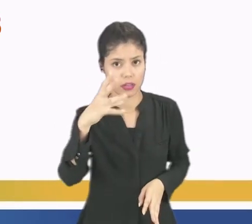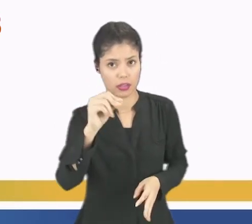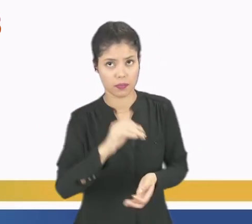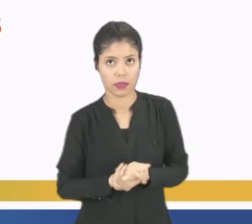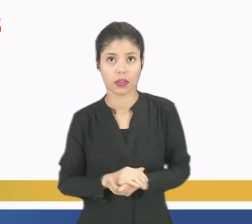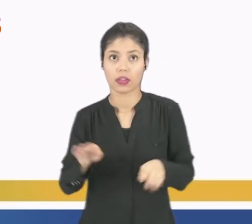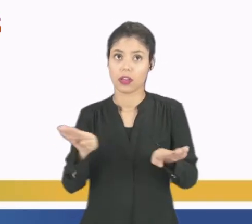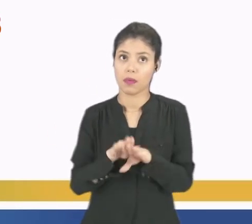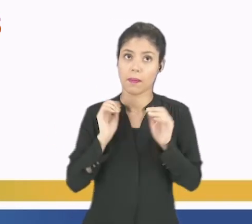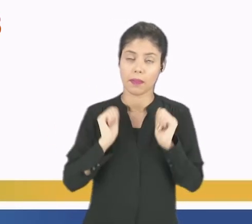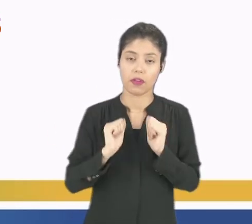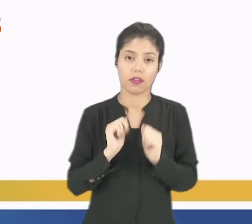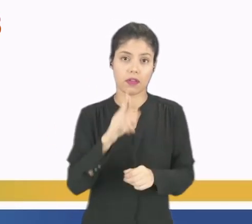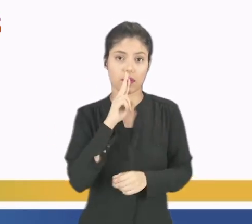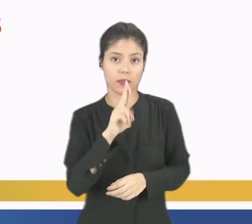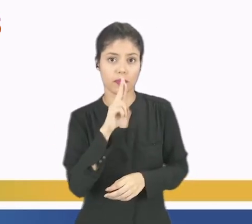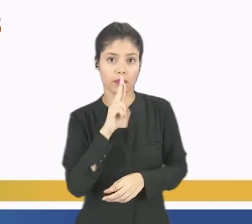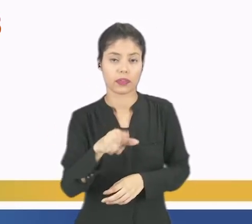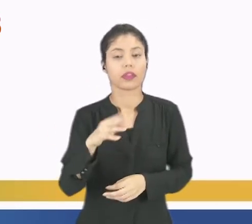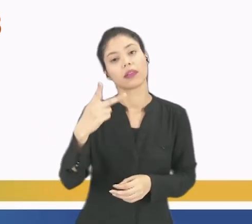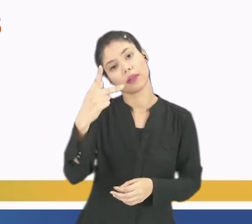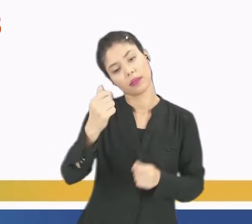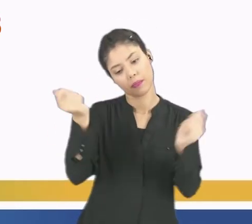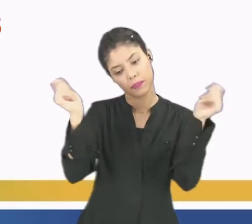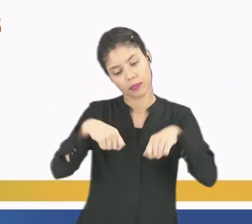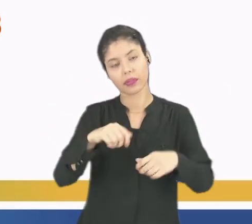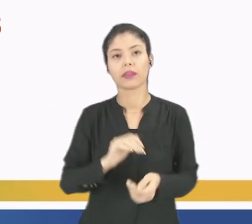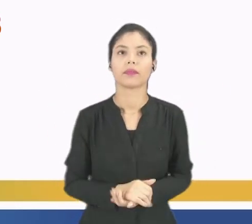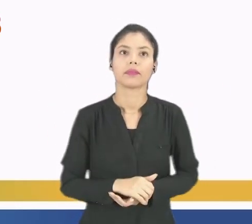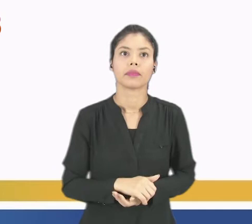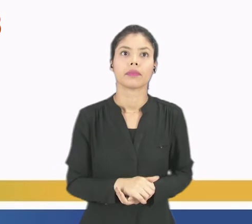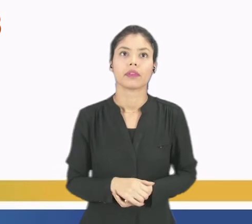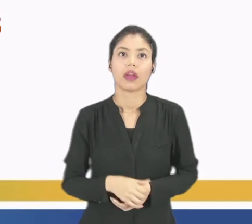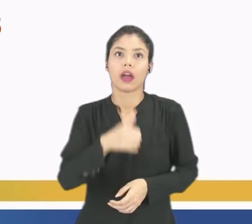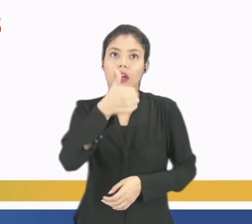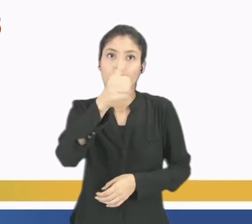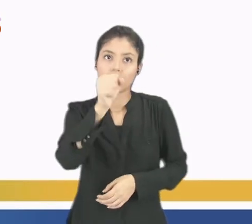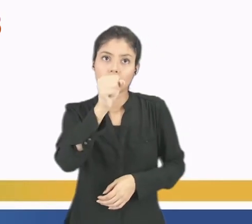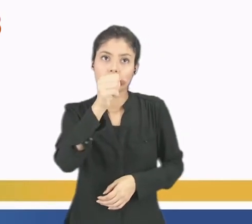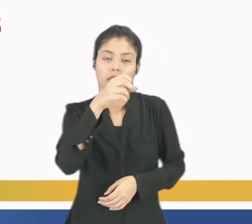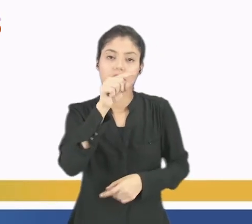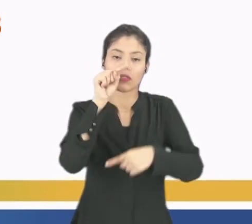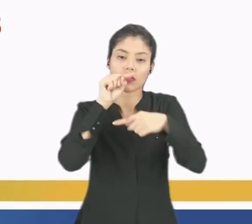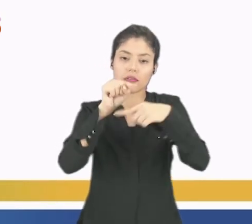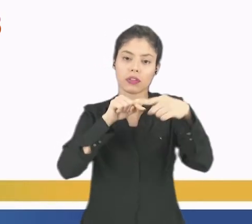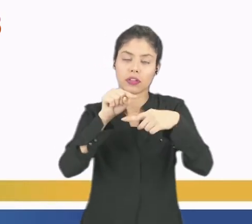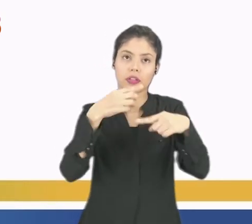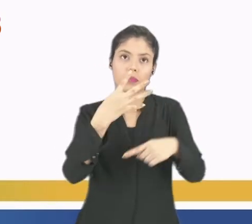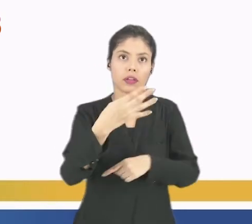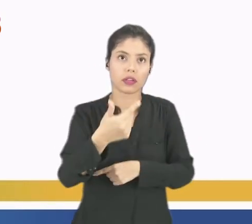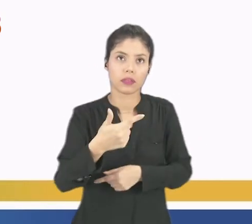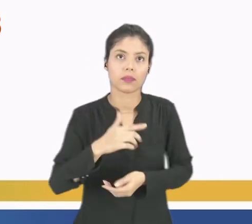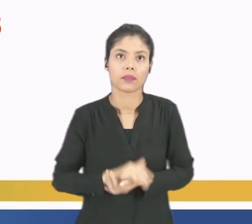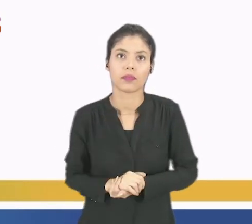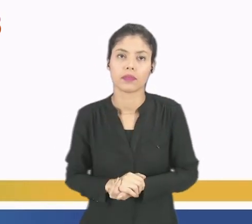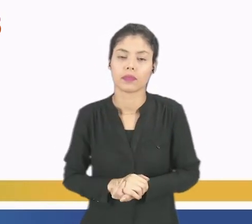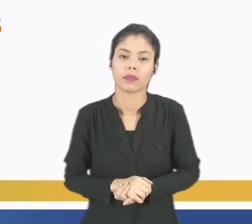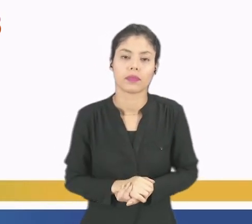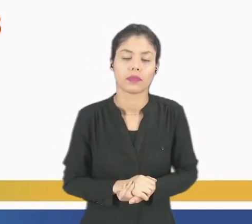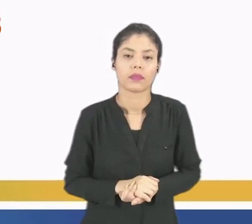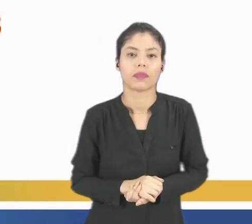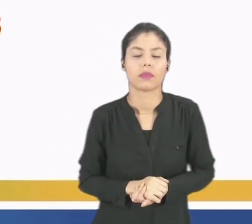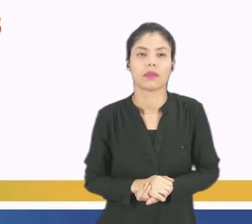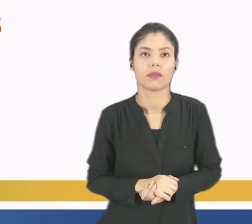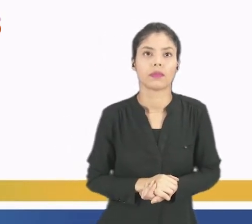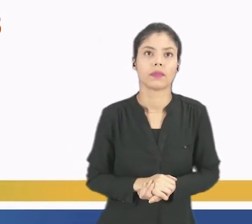calcular a probabilidade. A probabilidade, então, vinha a ser o número de eventos 18 dividido pelo espaço amostral, o número de elementos do espaço